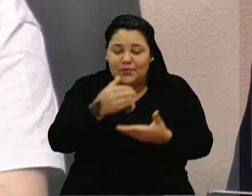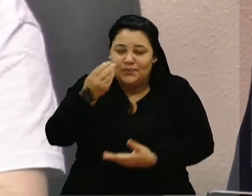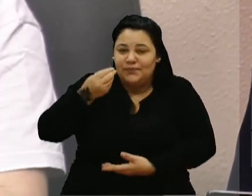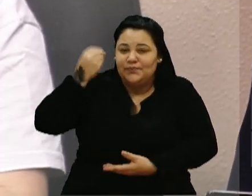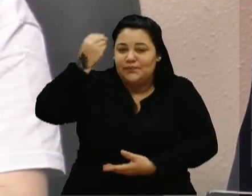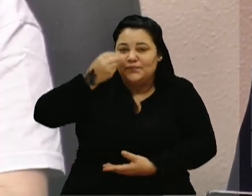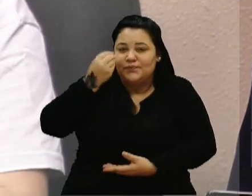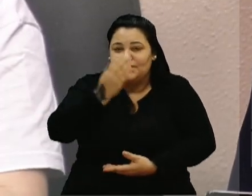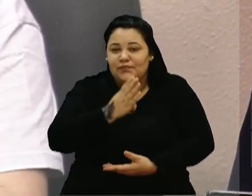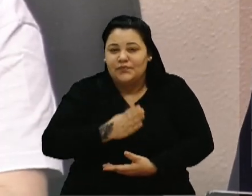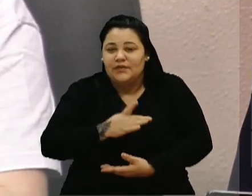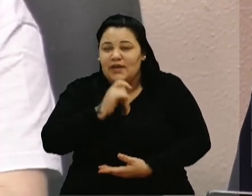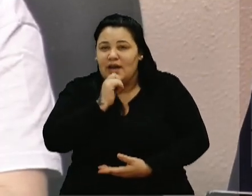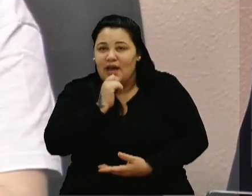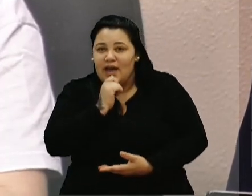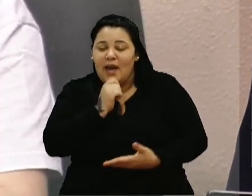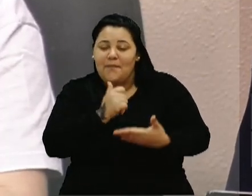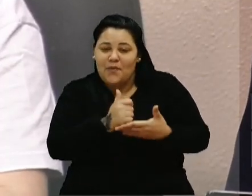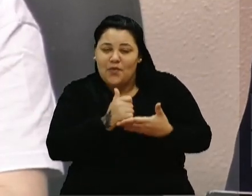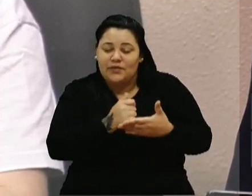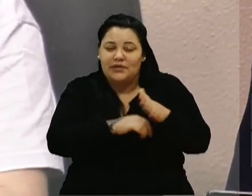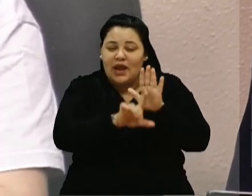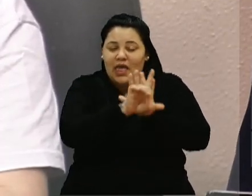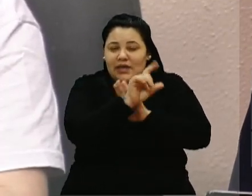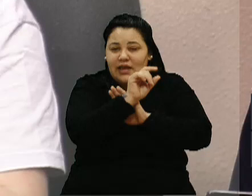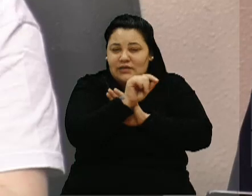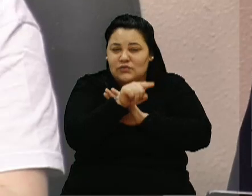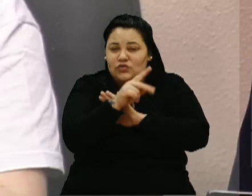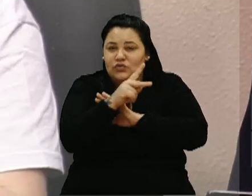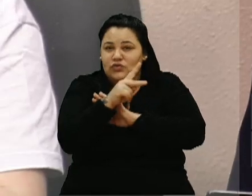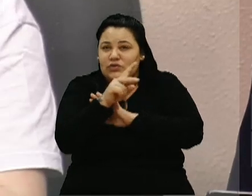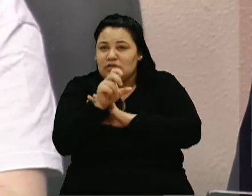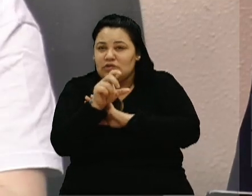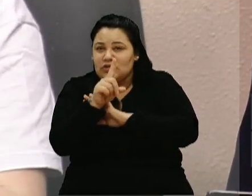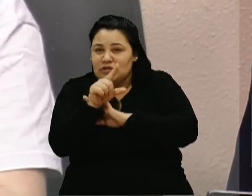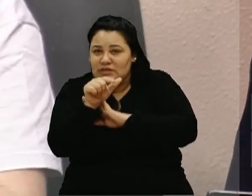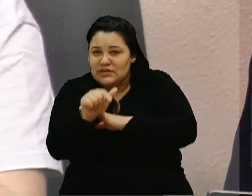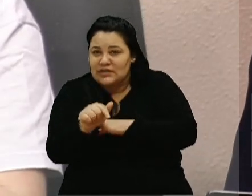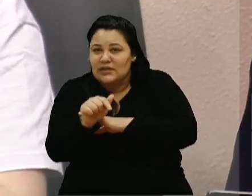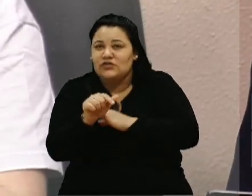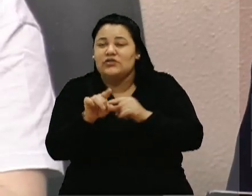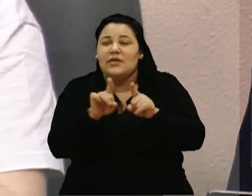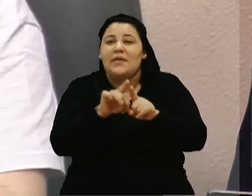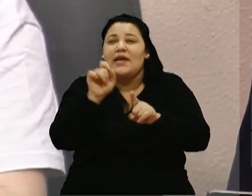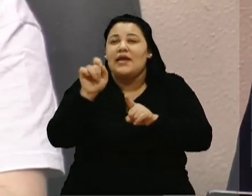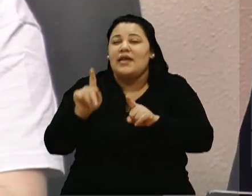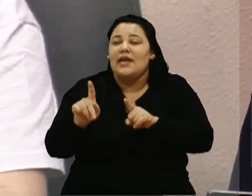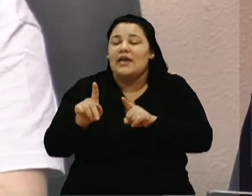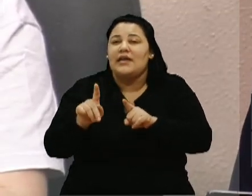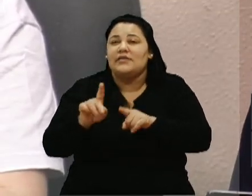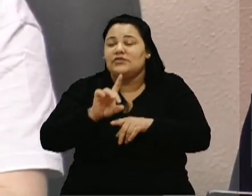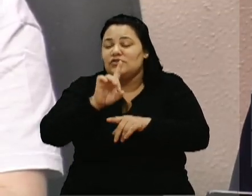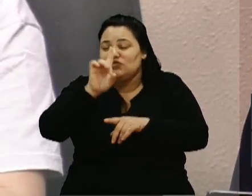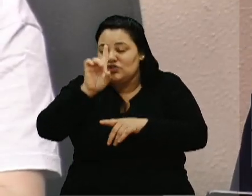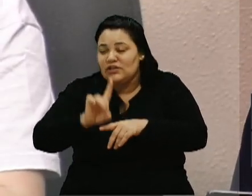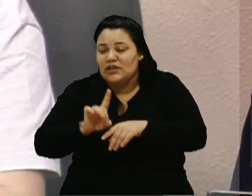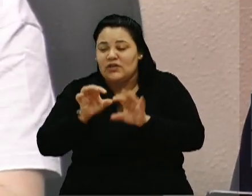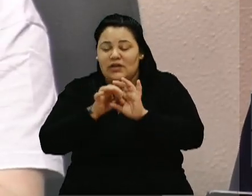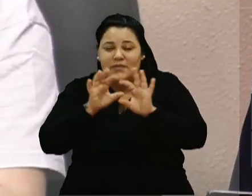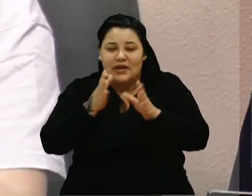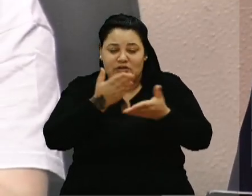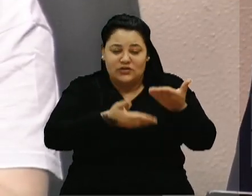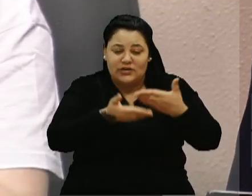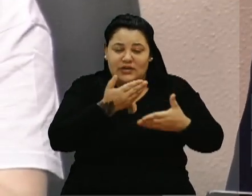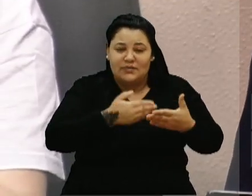contribuindo para consolidar os princípios da Lei 10.216 de 2001, que garante o direito à liberdade e ao